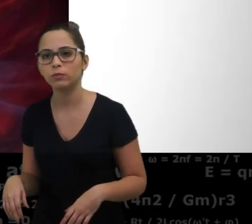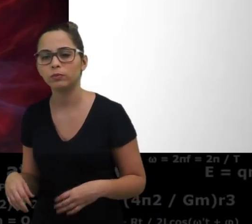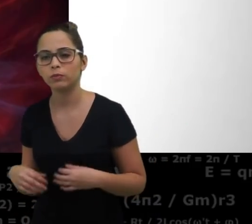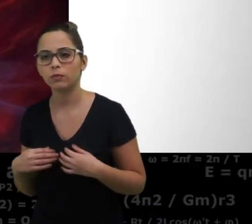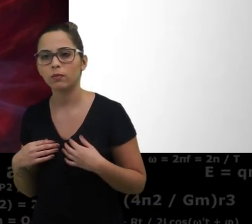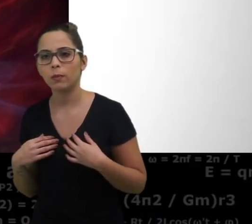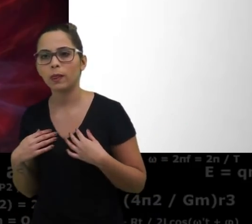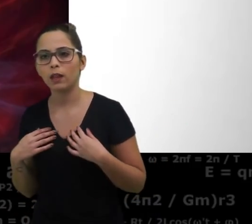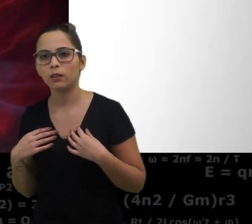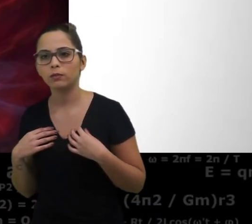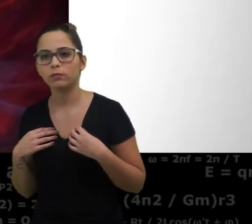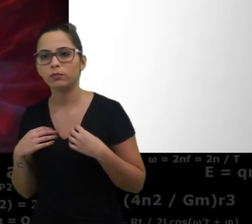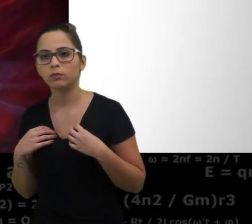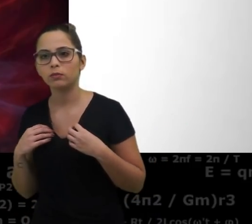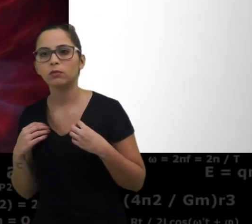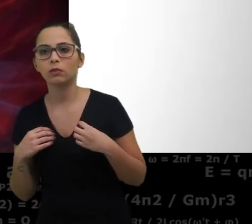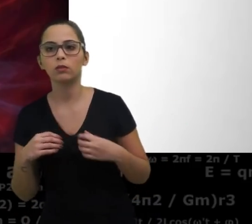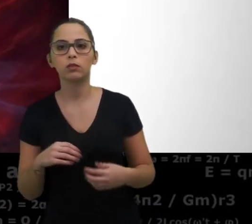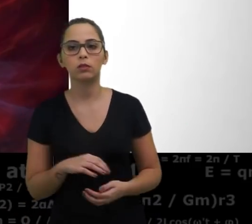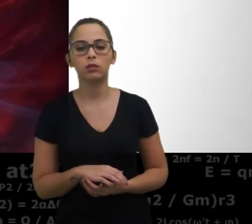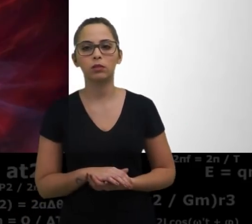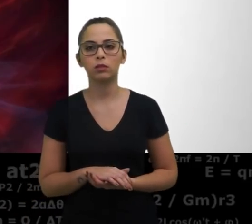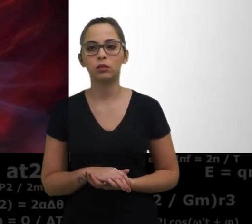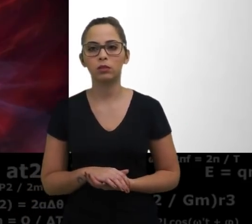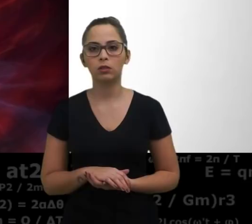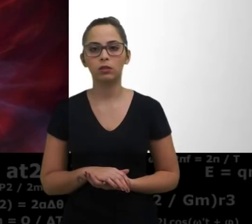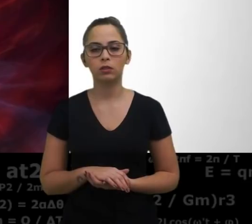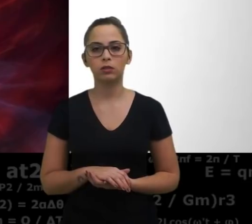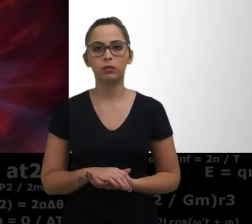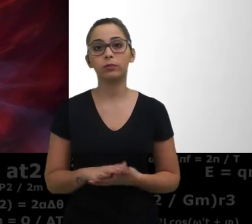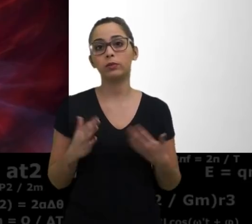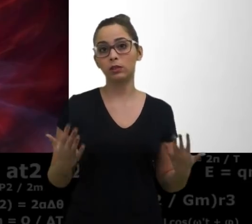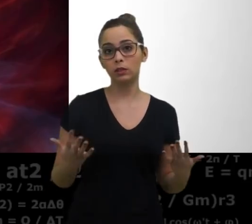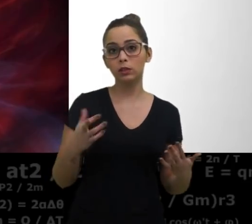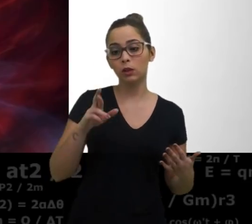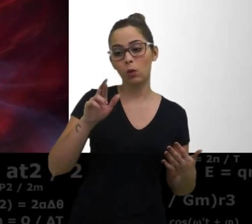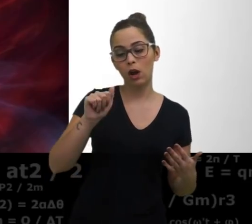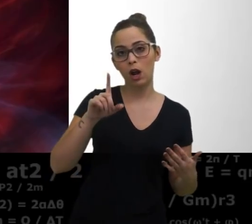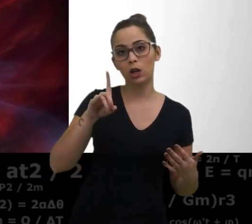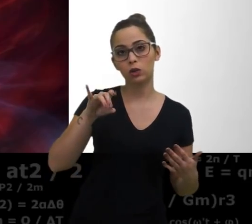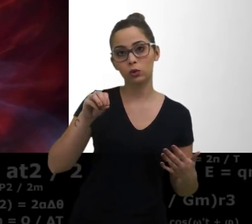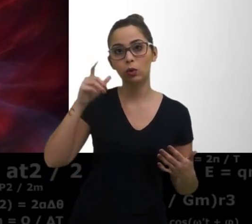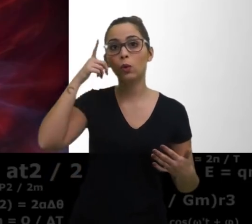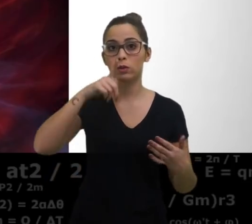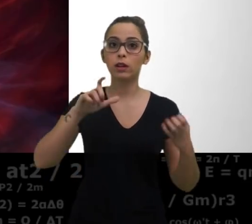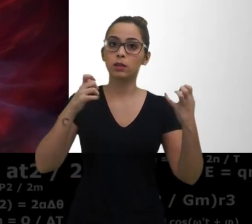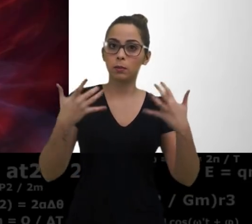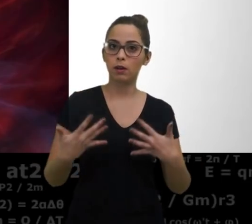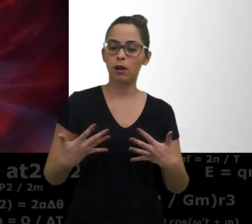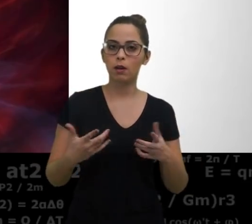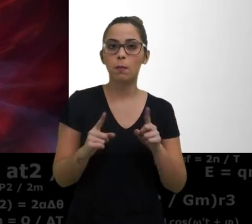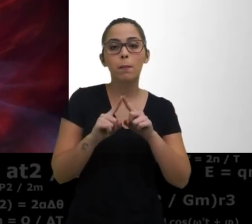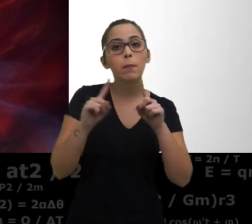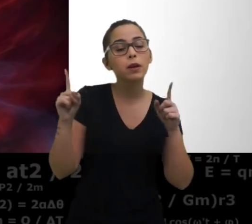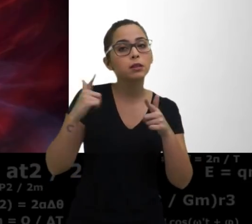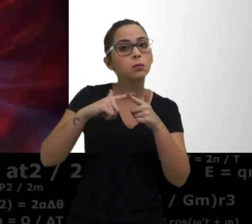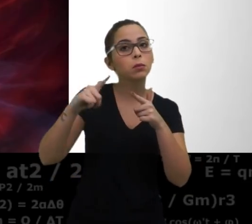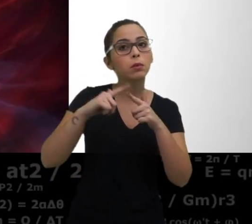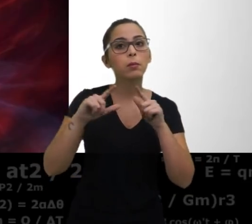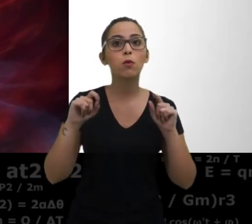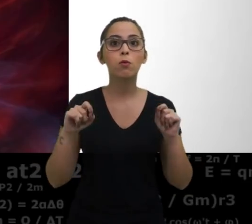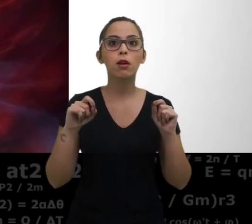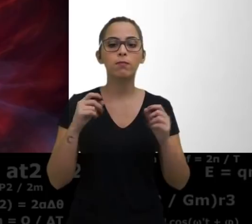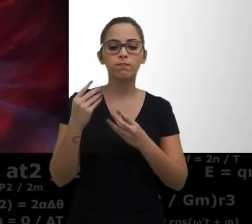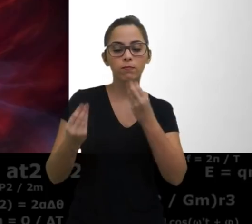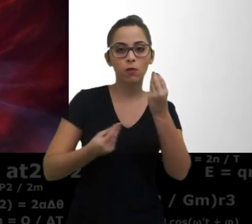Yakov Borisovich-Zeldovich sugeriram que a energia liberada por matéria em queda em direção a um buraco negro, distribuída em um